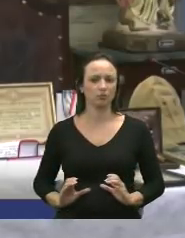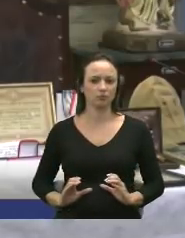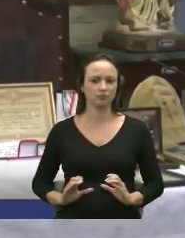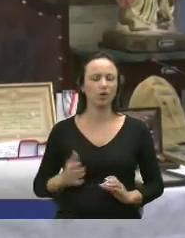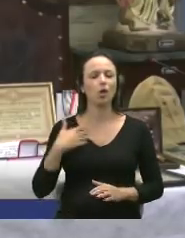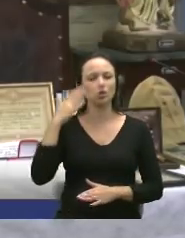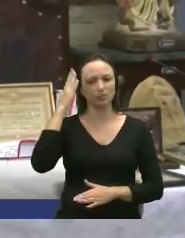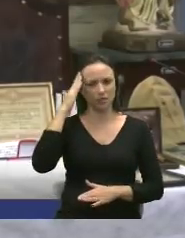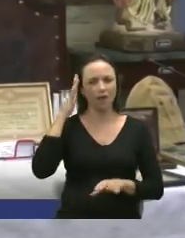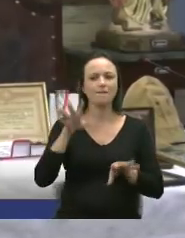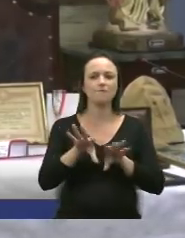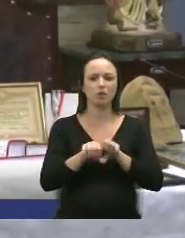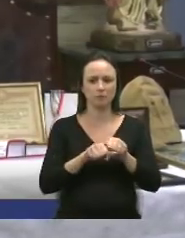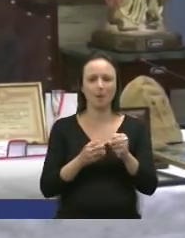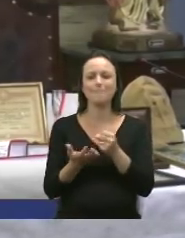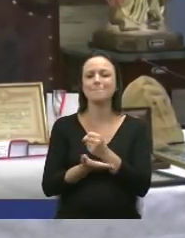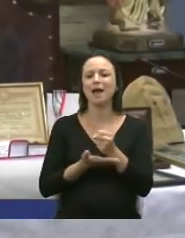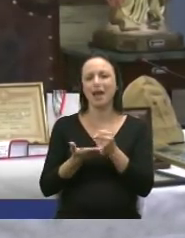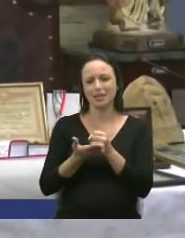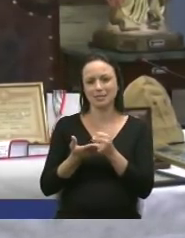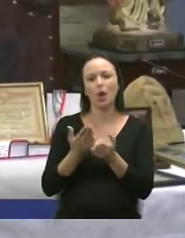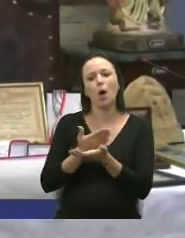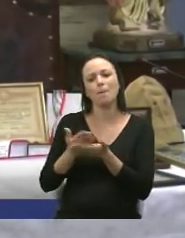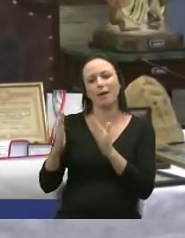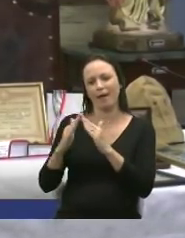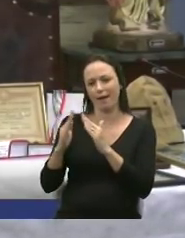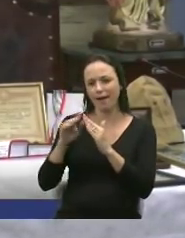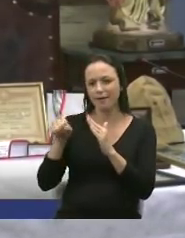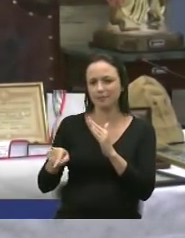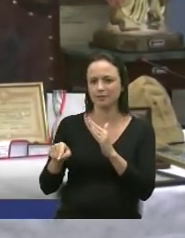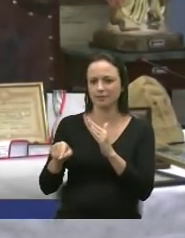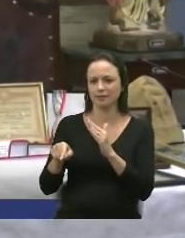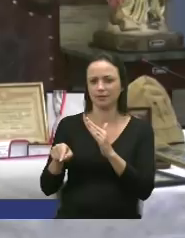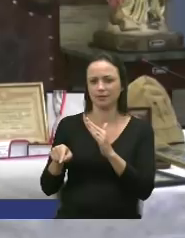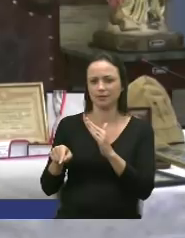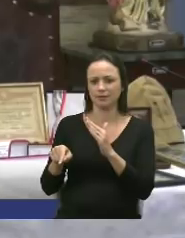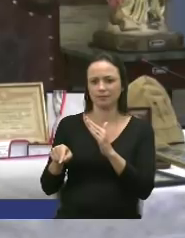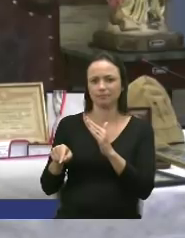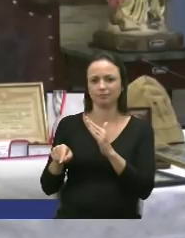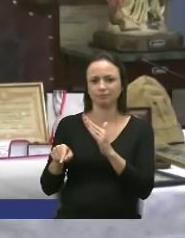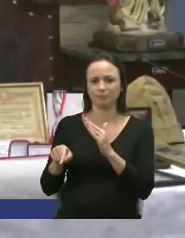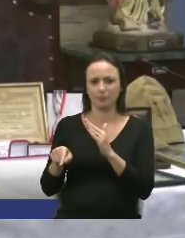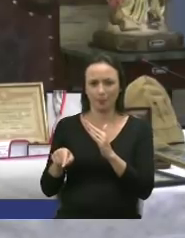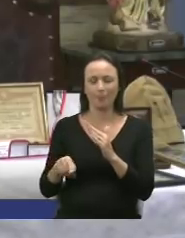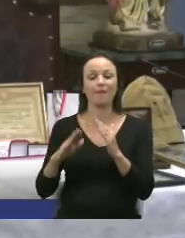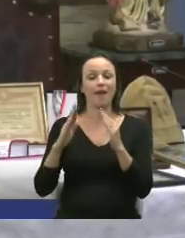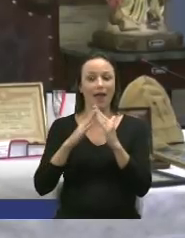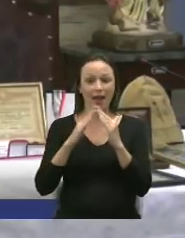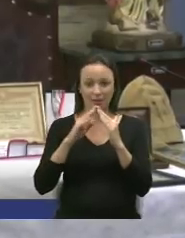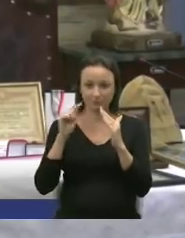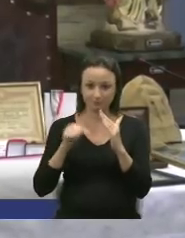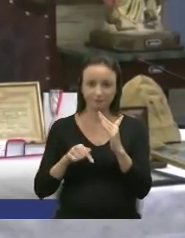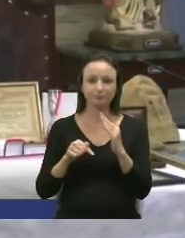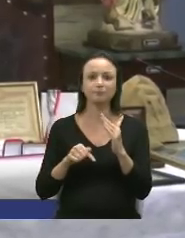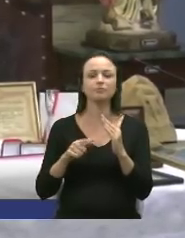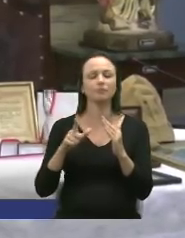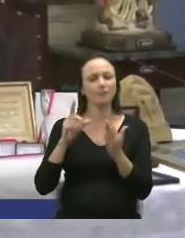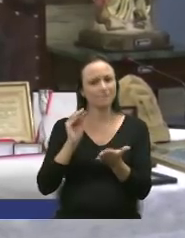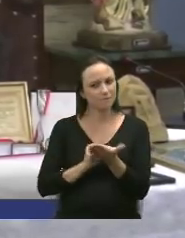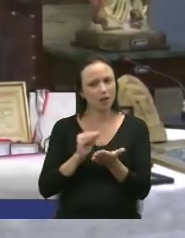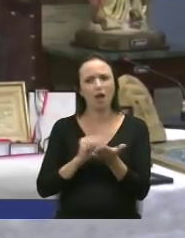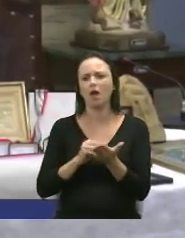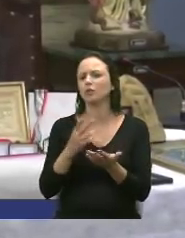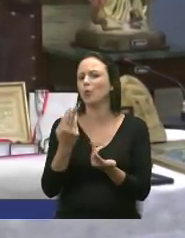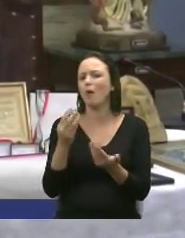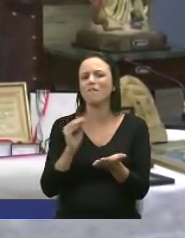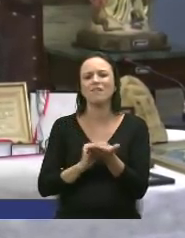formação básica tem que vir de casa. Sejamos práticos. A casa está com deficiência na